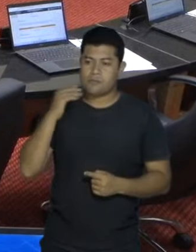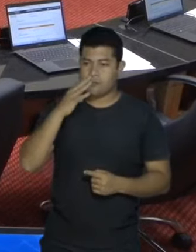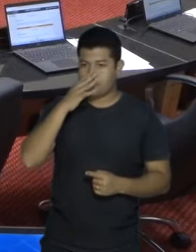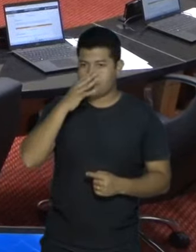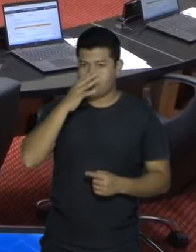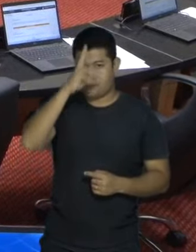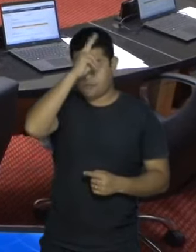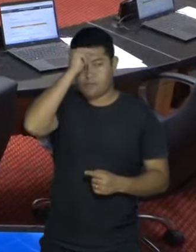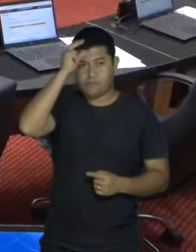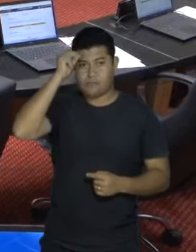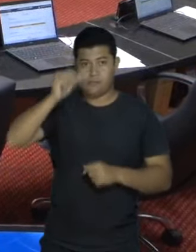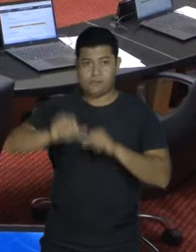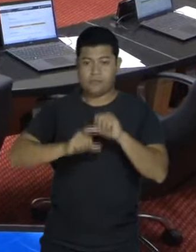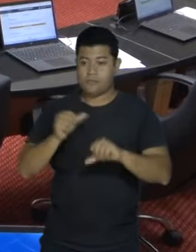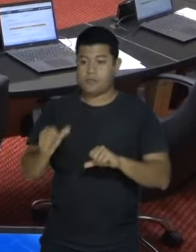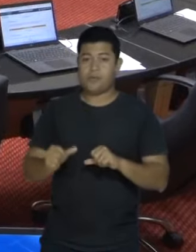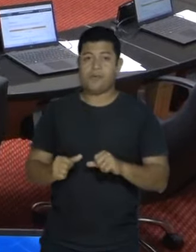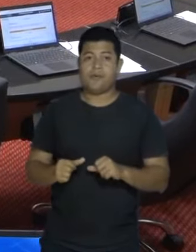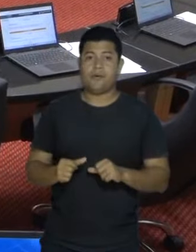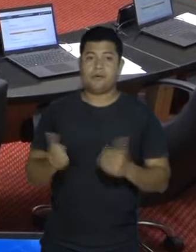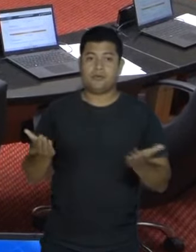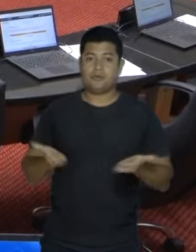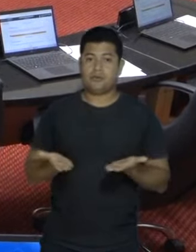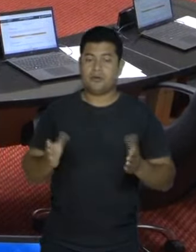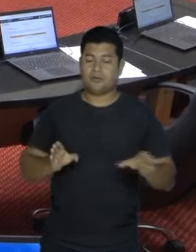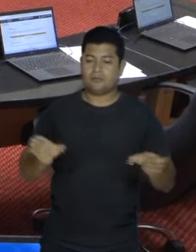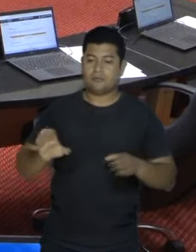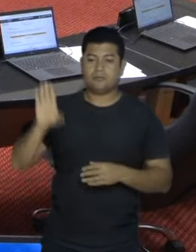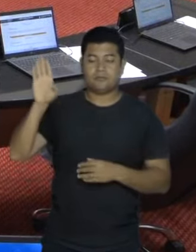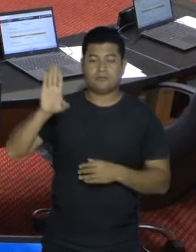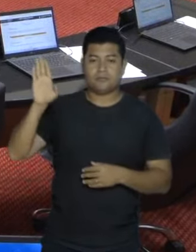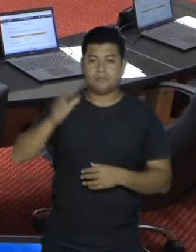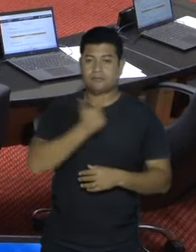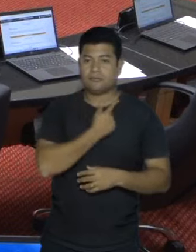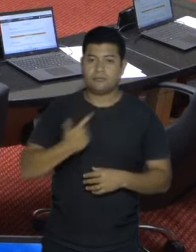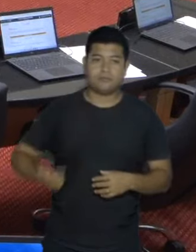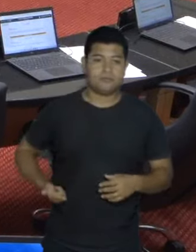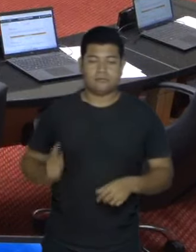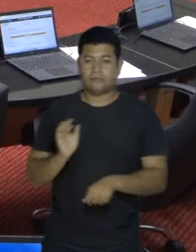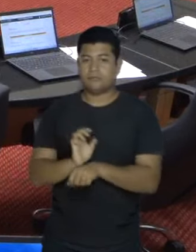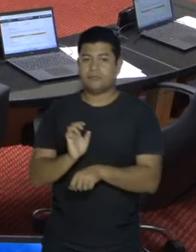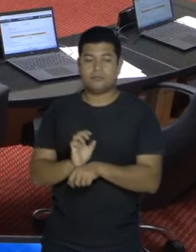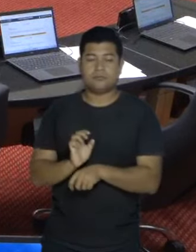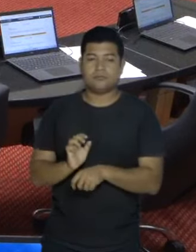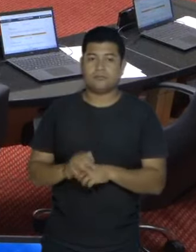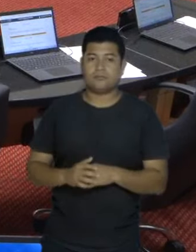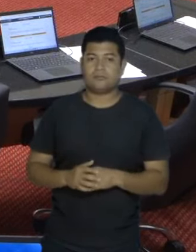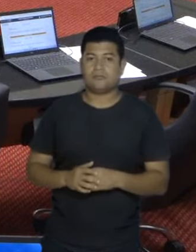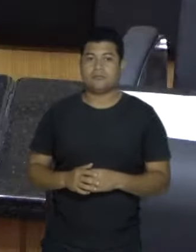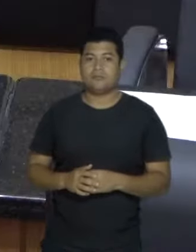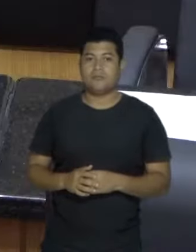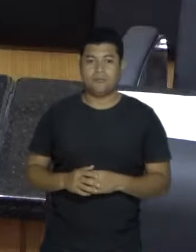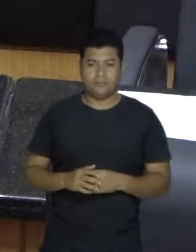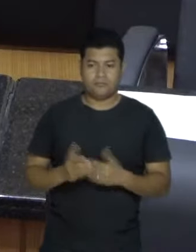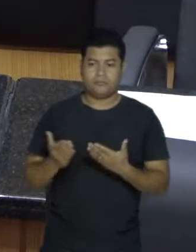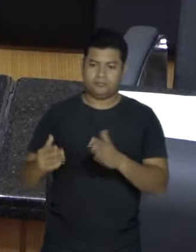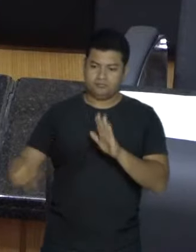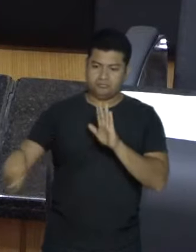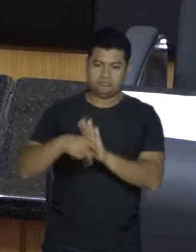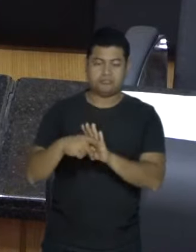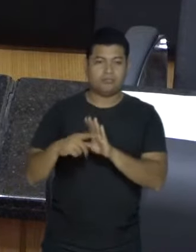prefeito lá depois era pré-candidato a Governador do Estado é italiano também a mesma